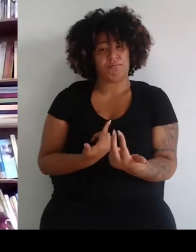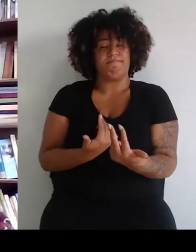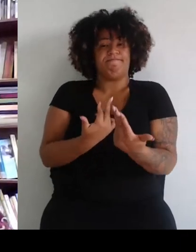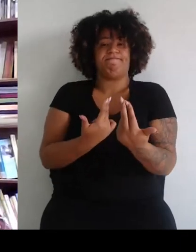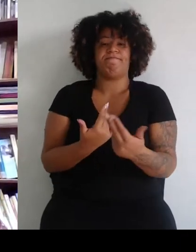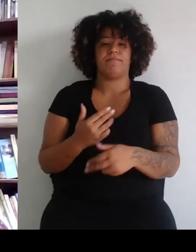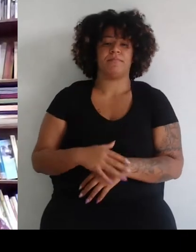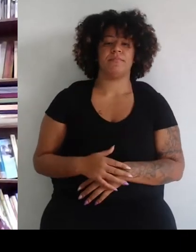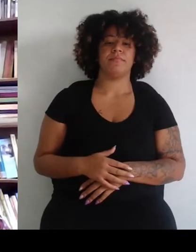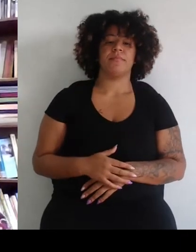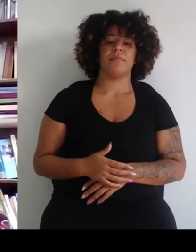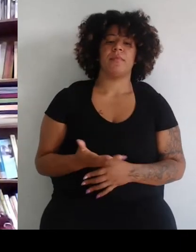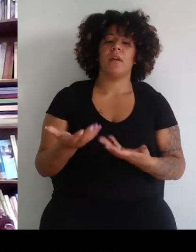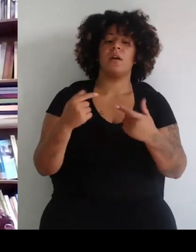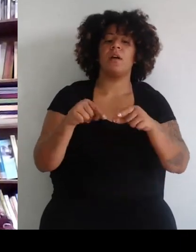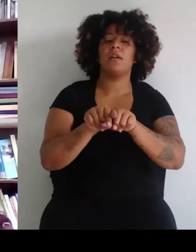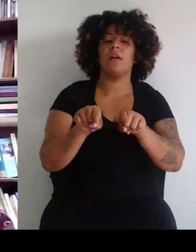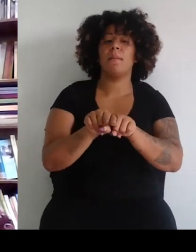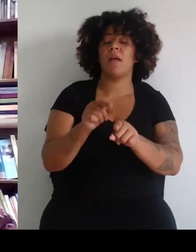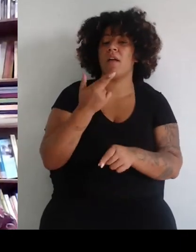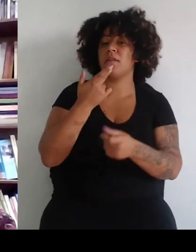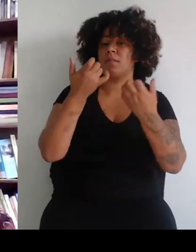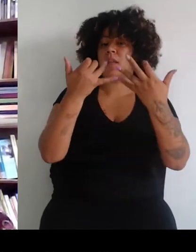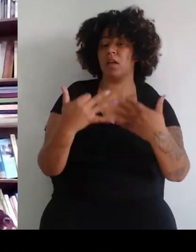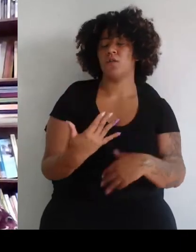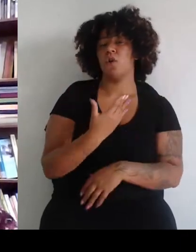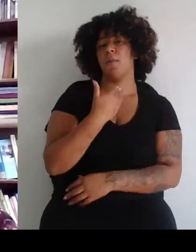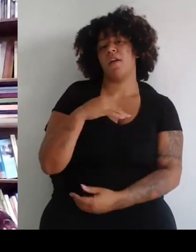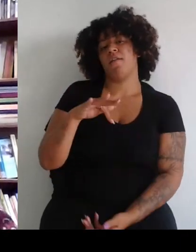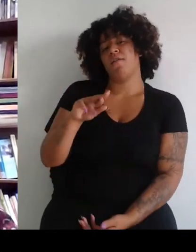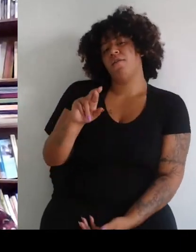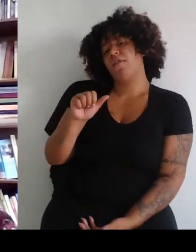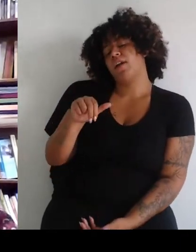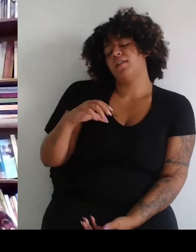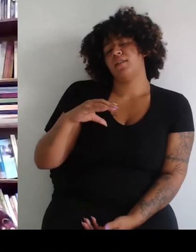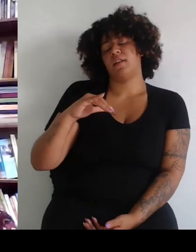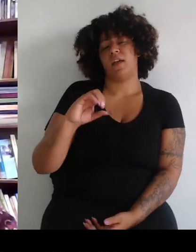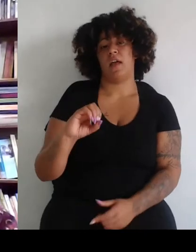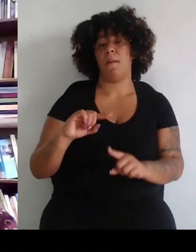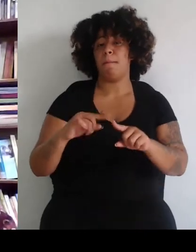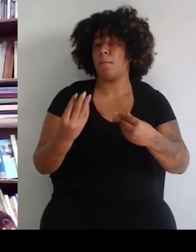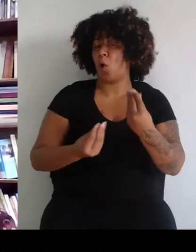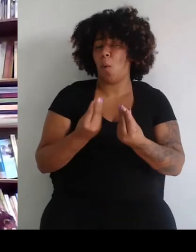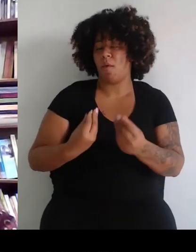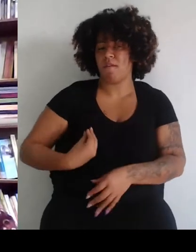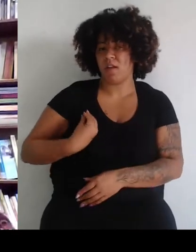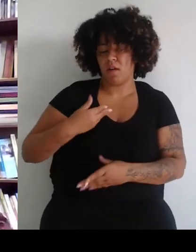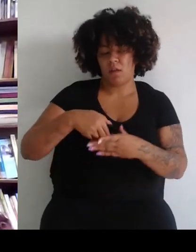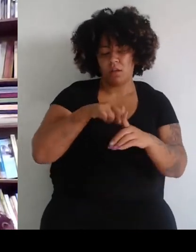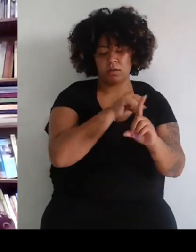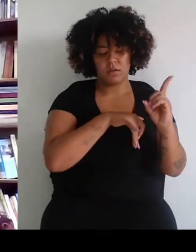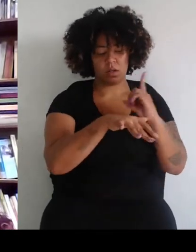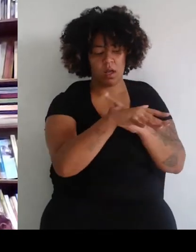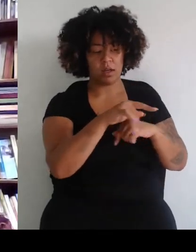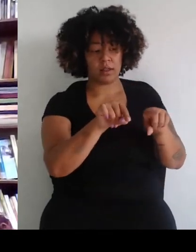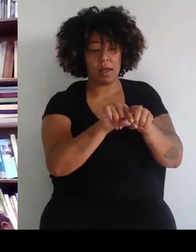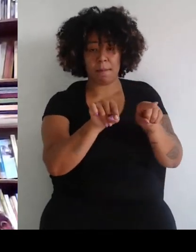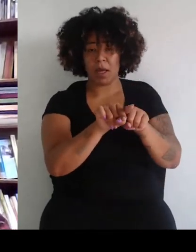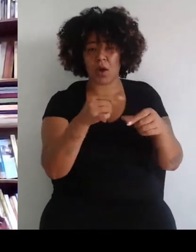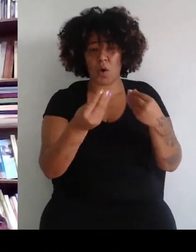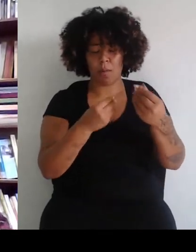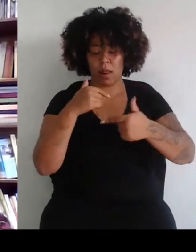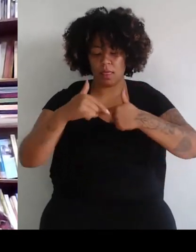Bacon dentro de uma estética de um contexto social de um momento específico no qual Ele trabalha